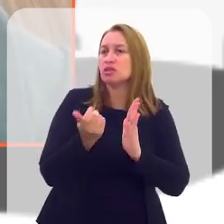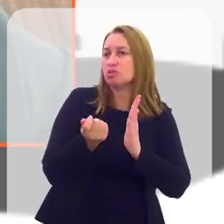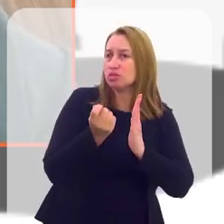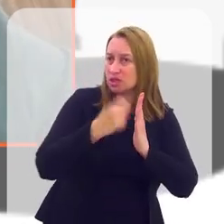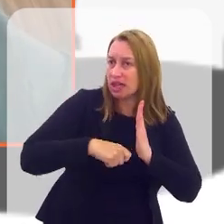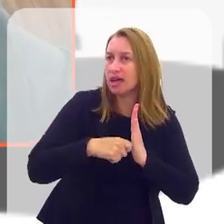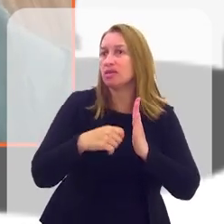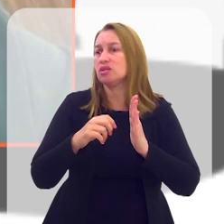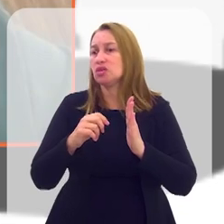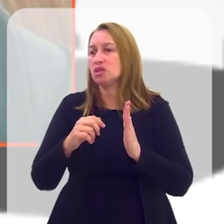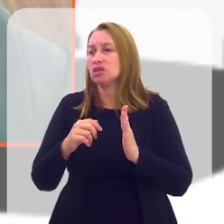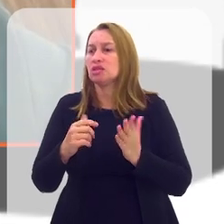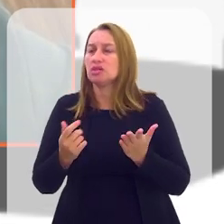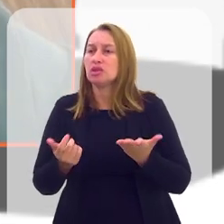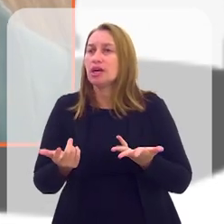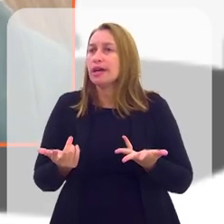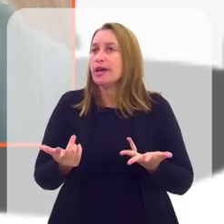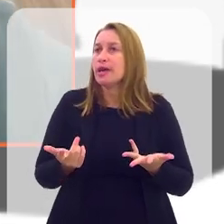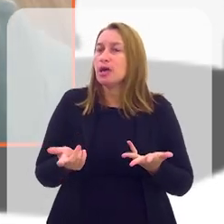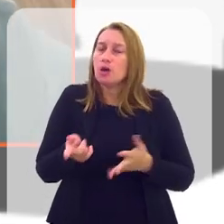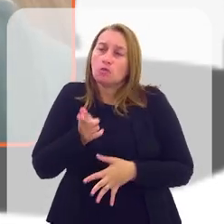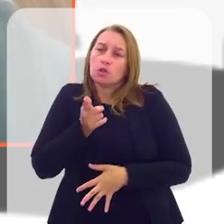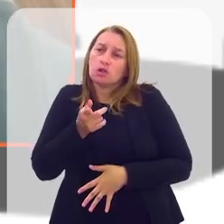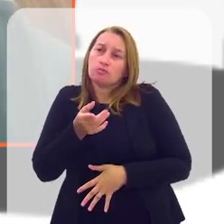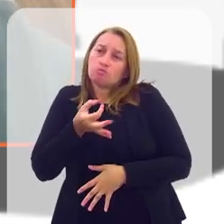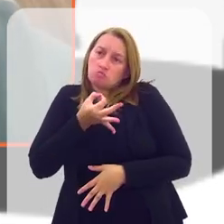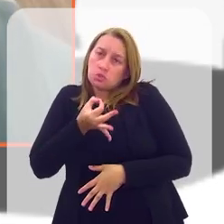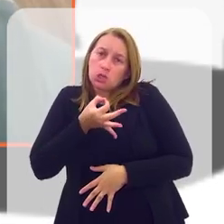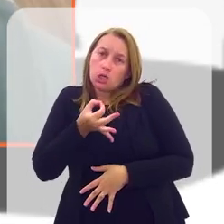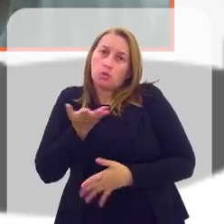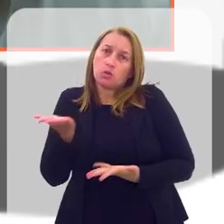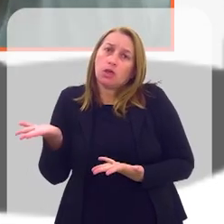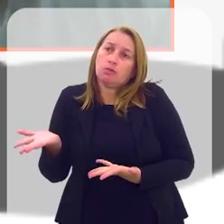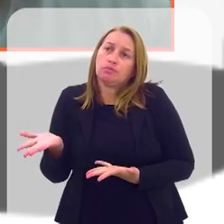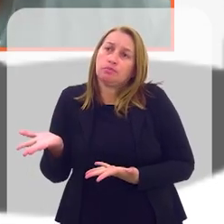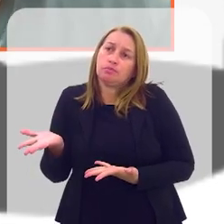enfim. Uma sugestão assim bem